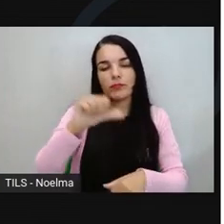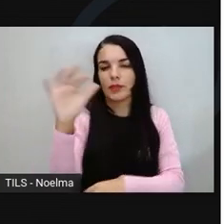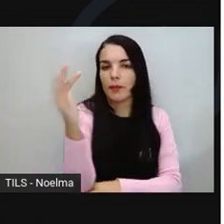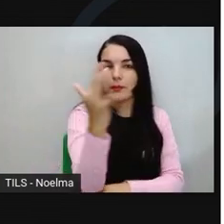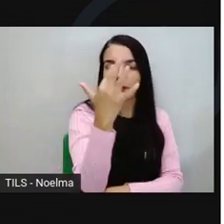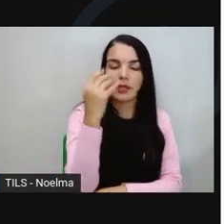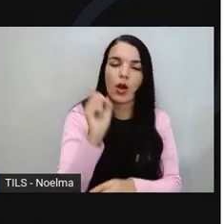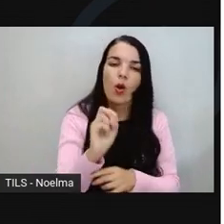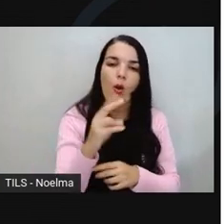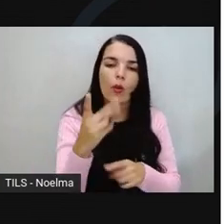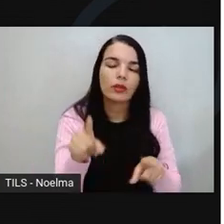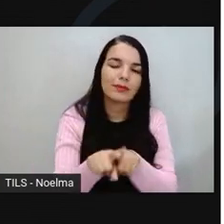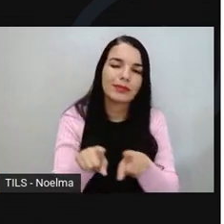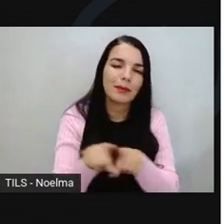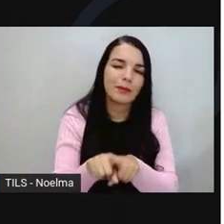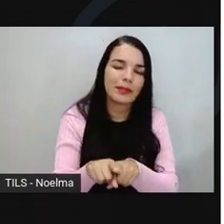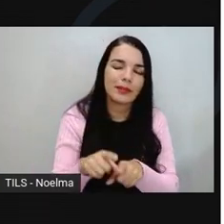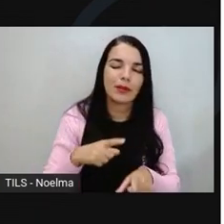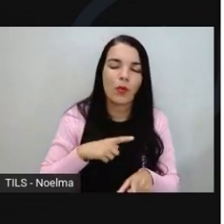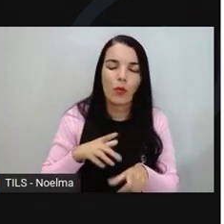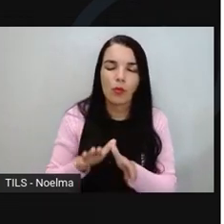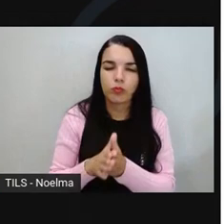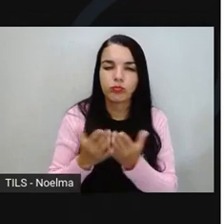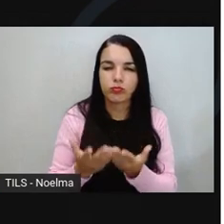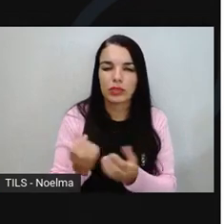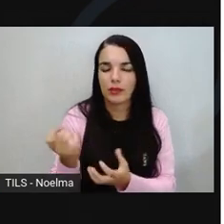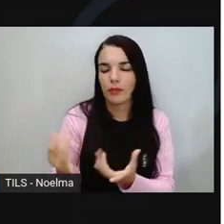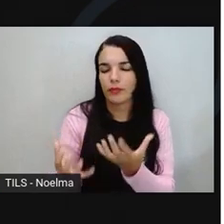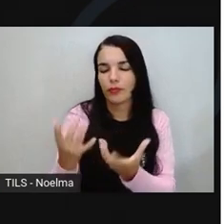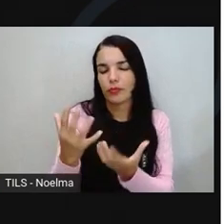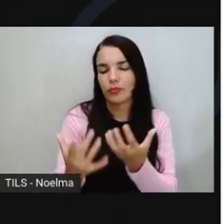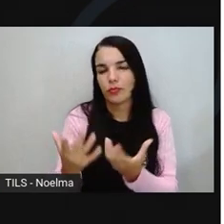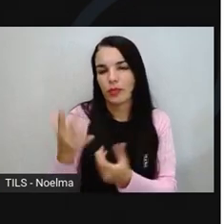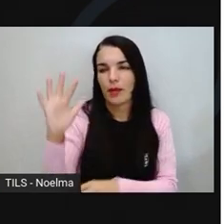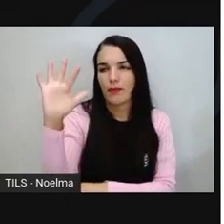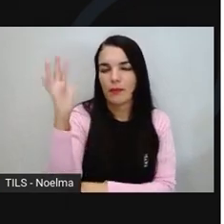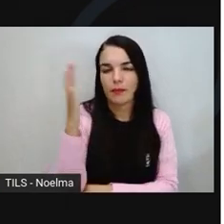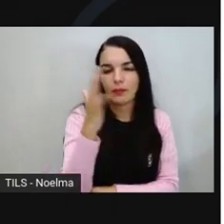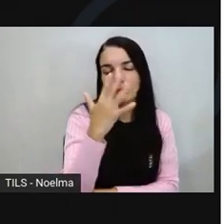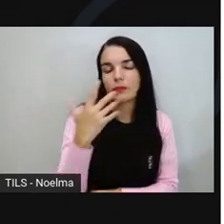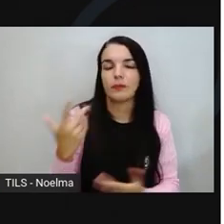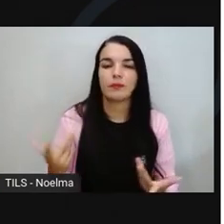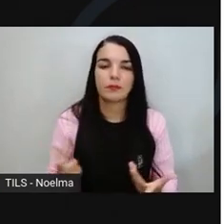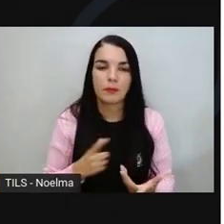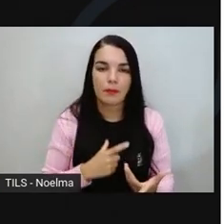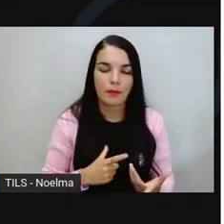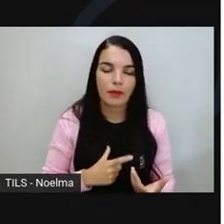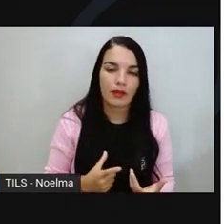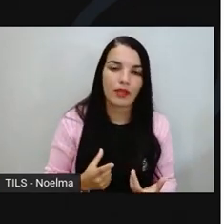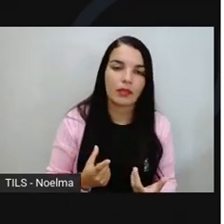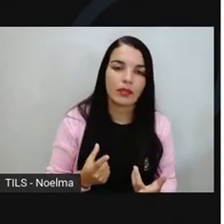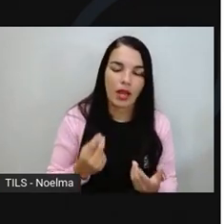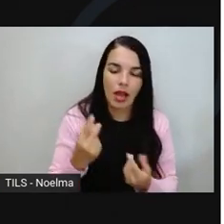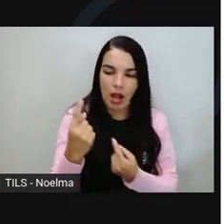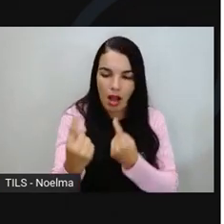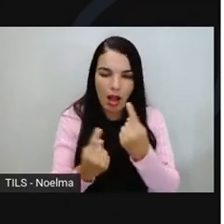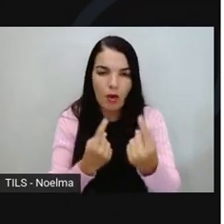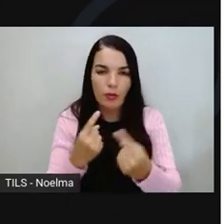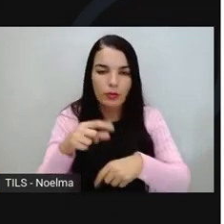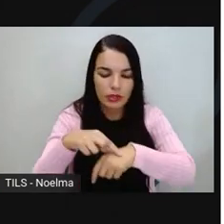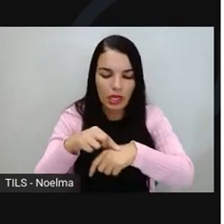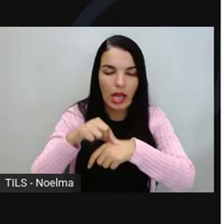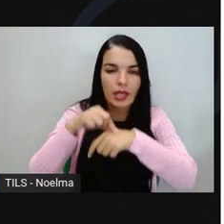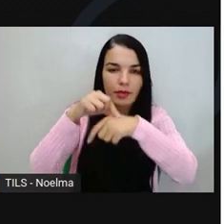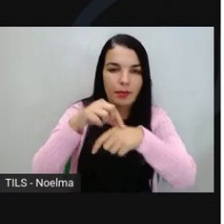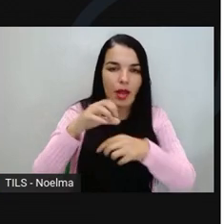Ou ainda, quando a ação humana elimina os herbívoros. Nessa situação, é comum que grandes carnívoros,